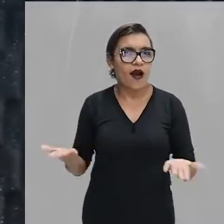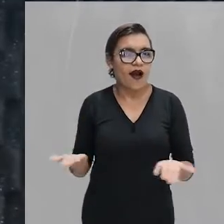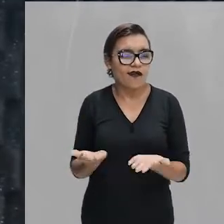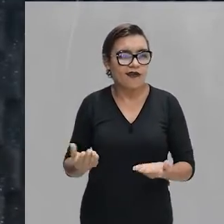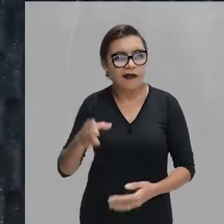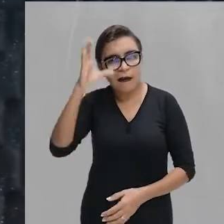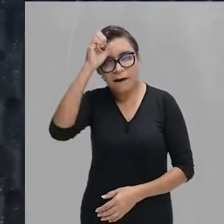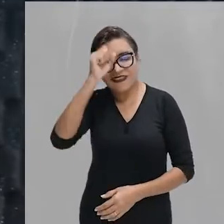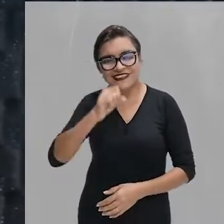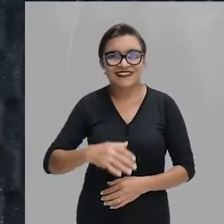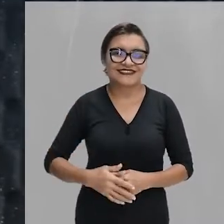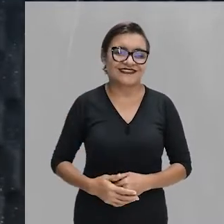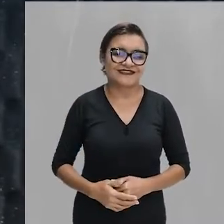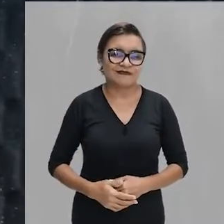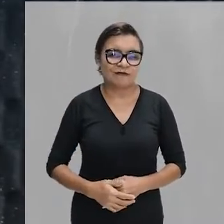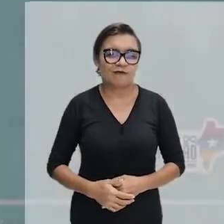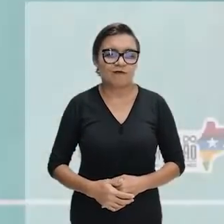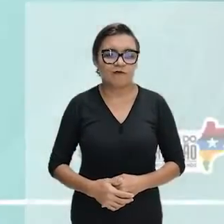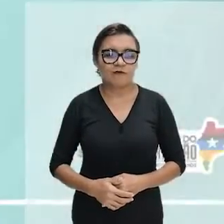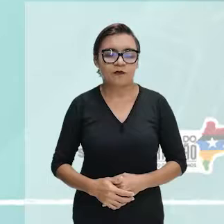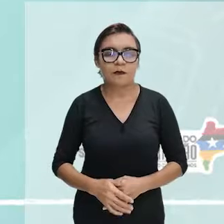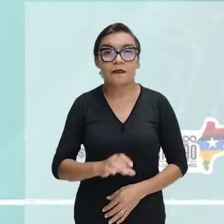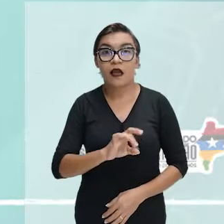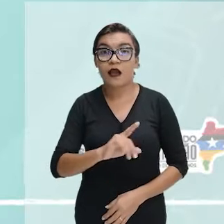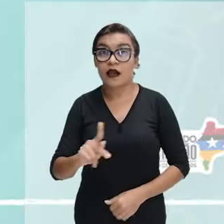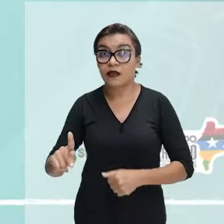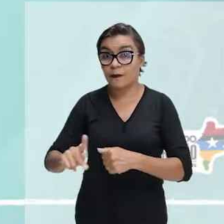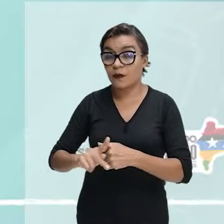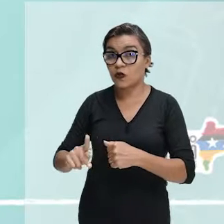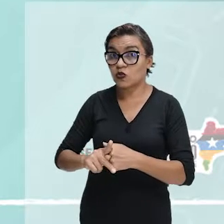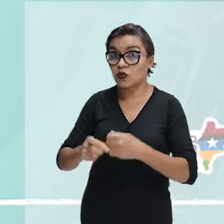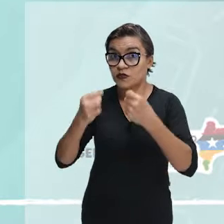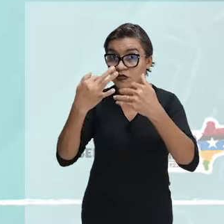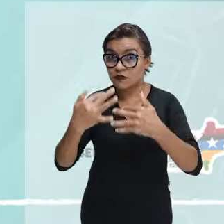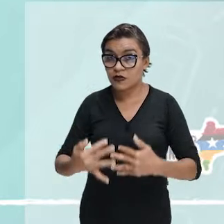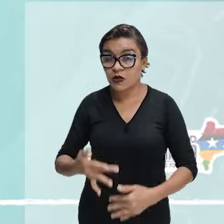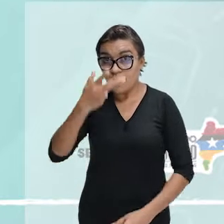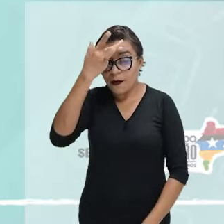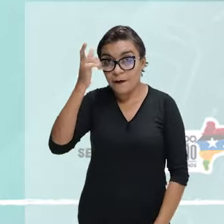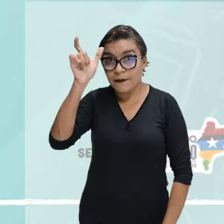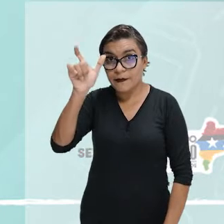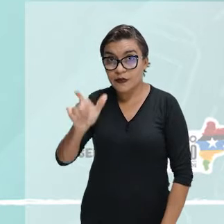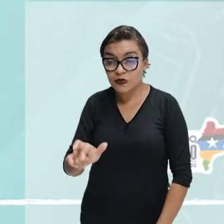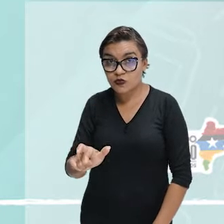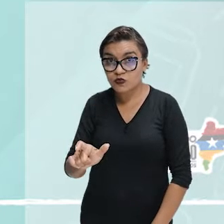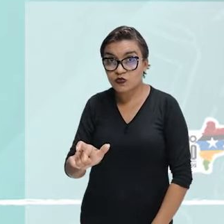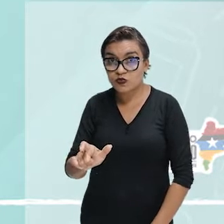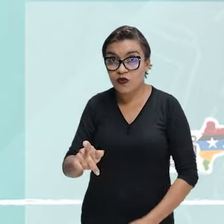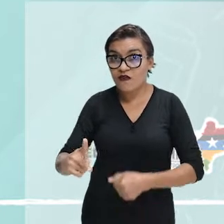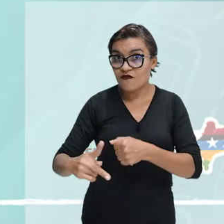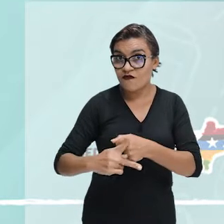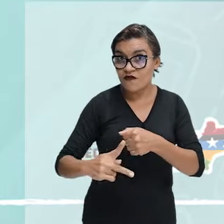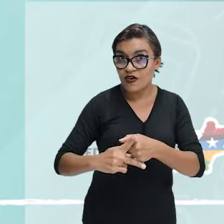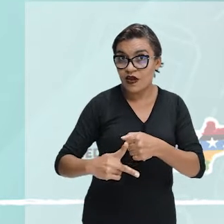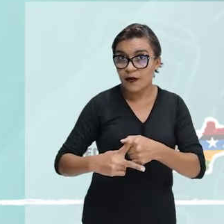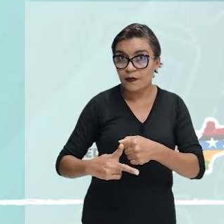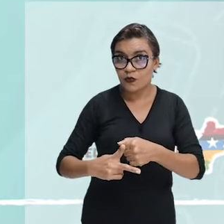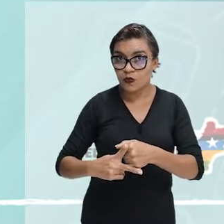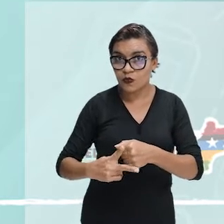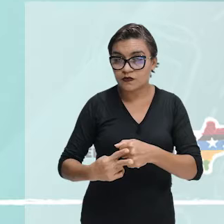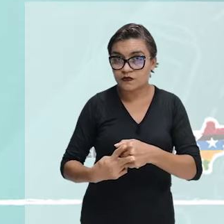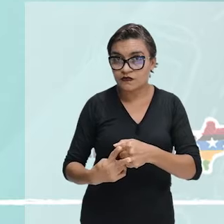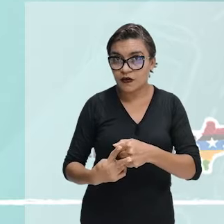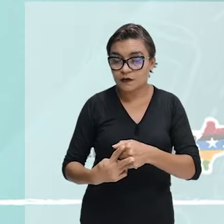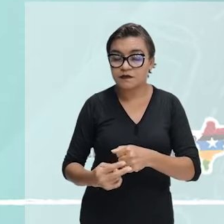lá. Cada pronome refere-se a uma pessoa verbal. Então, quem é o